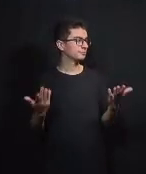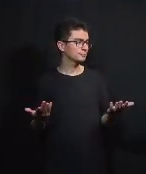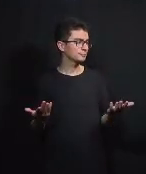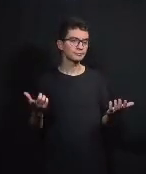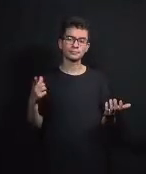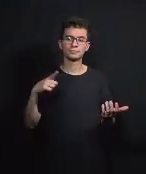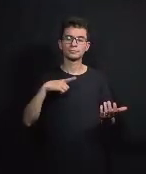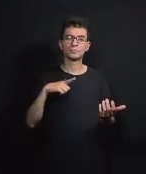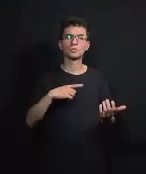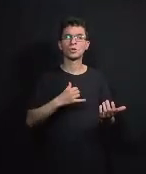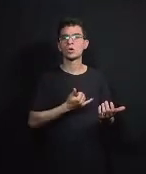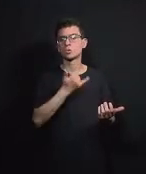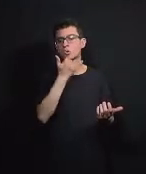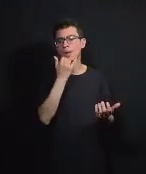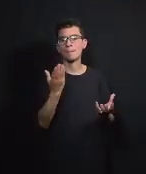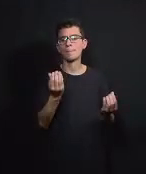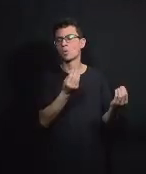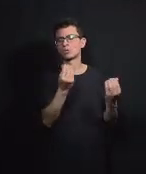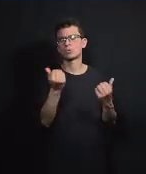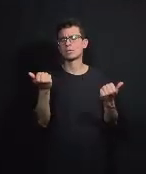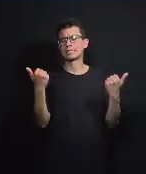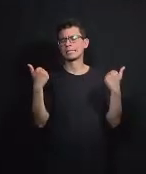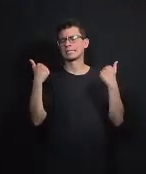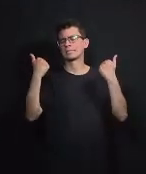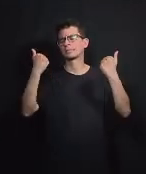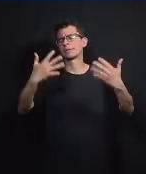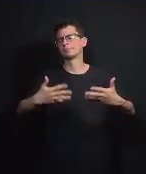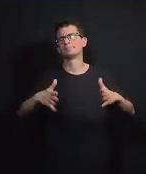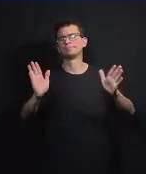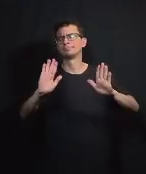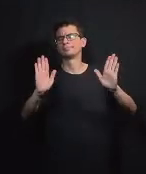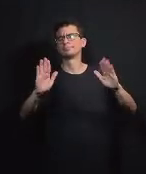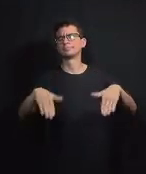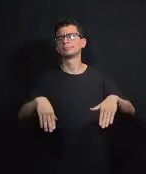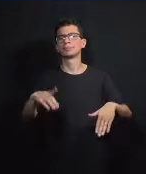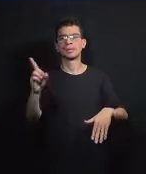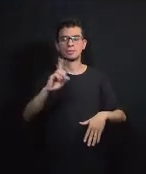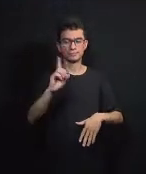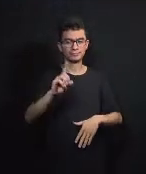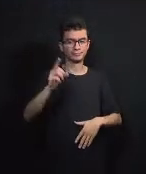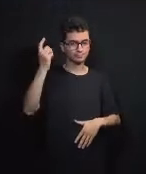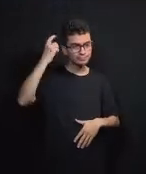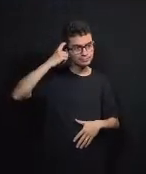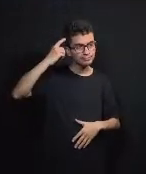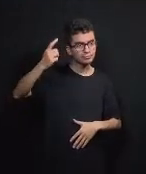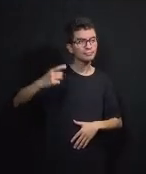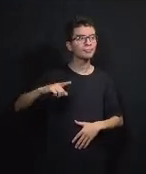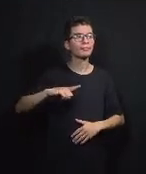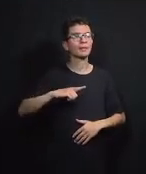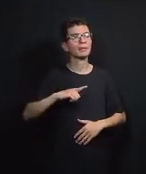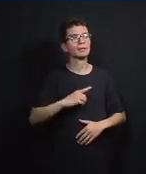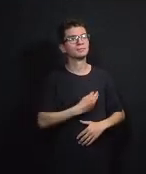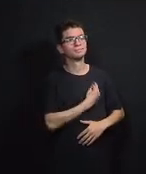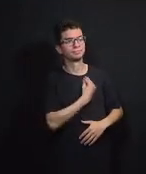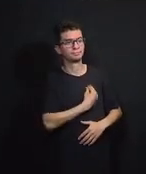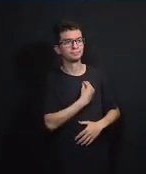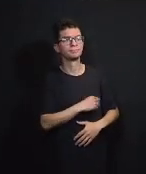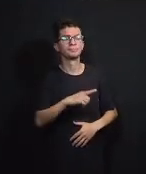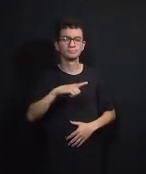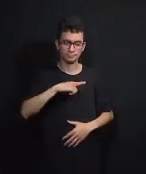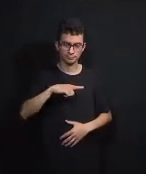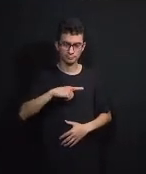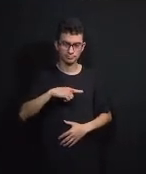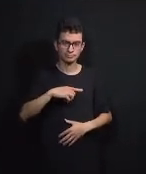eu não toquei muita coisa aí para deixar espaço justamente para isso. Olha, estava sim, de alguma maneira. Você sabe qual é o